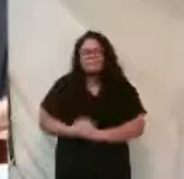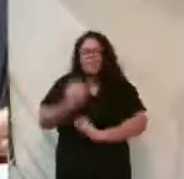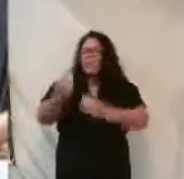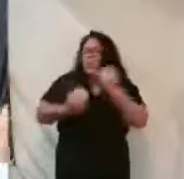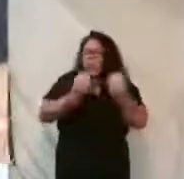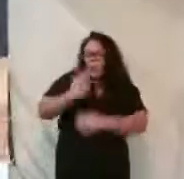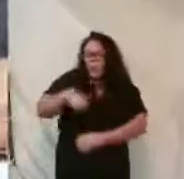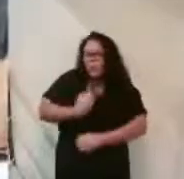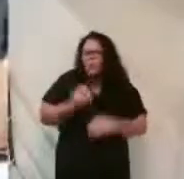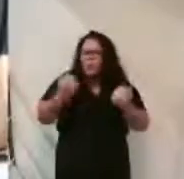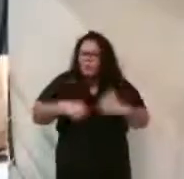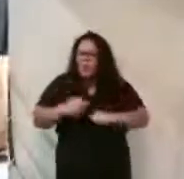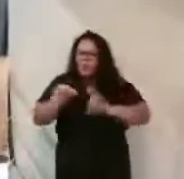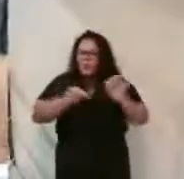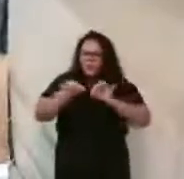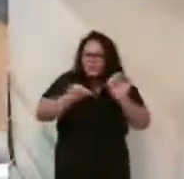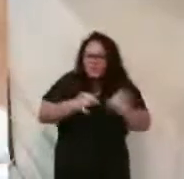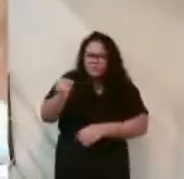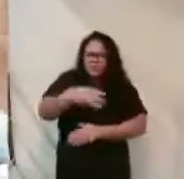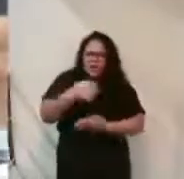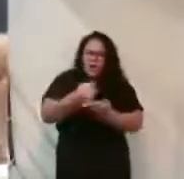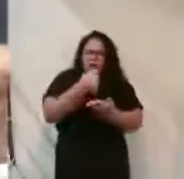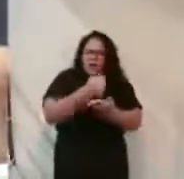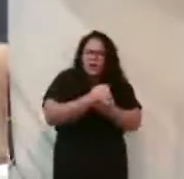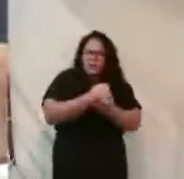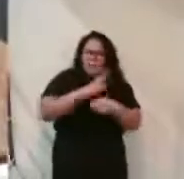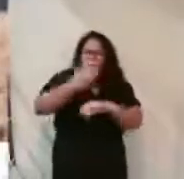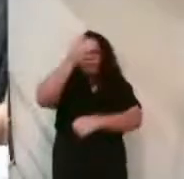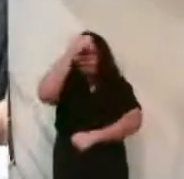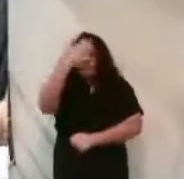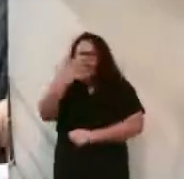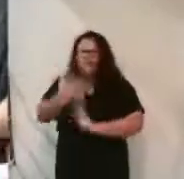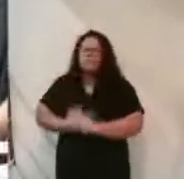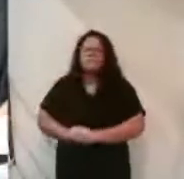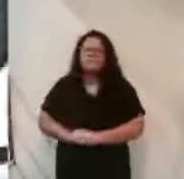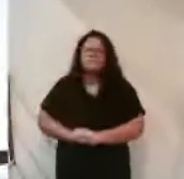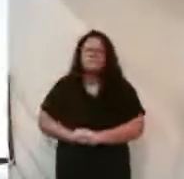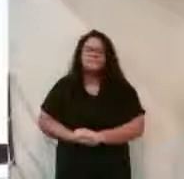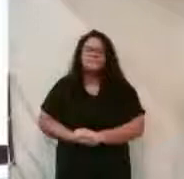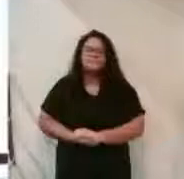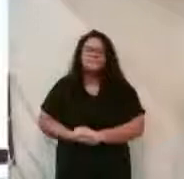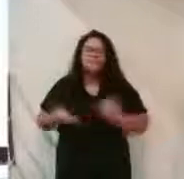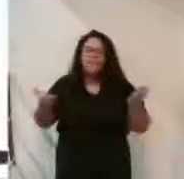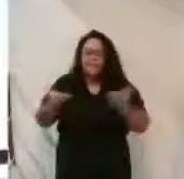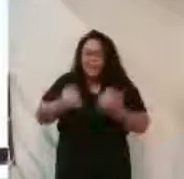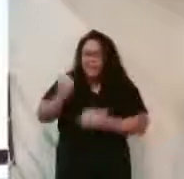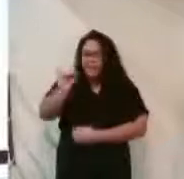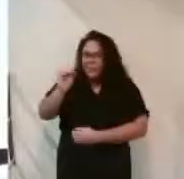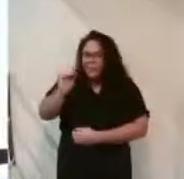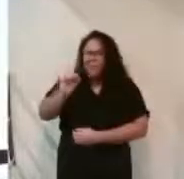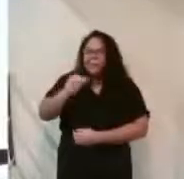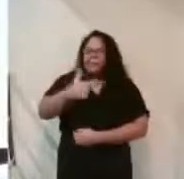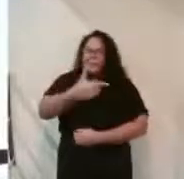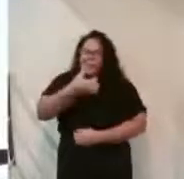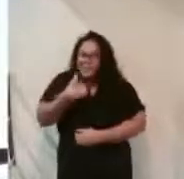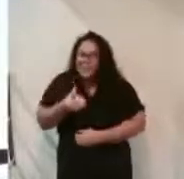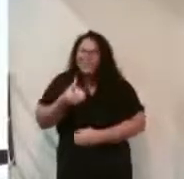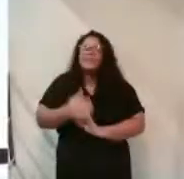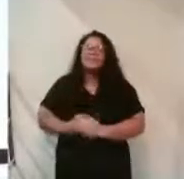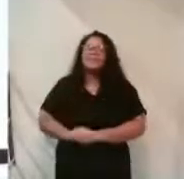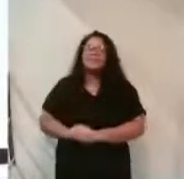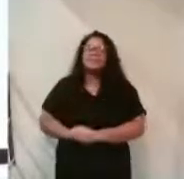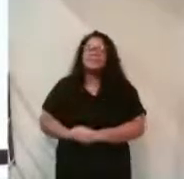A gente talvez não prorrogue mais, estamos avaliando, até porque quem vai chegar tem que avaliar se vale a pena continuar ou não. Eu